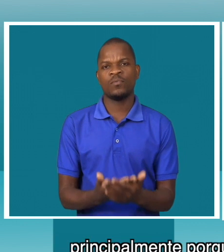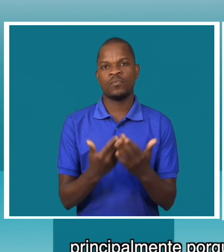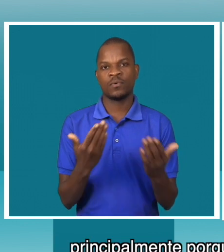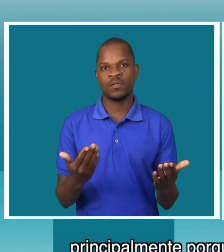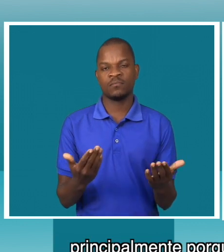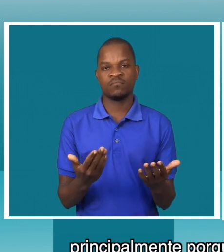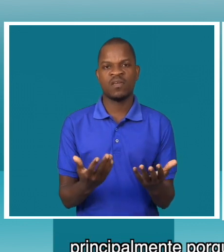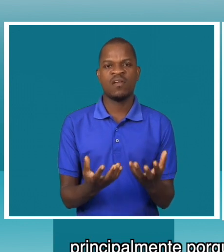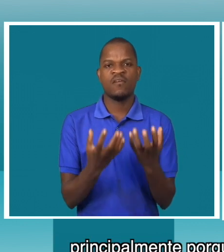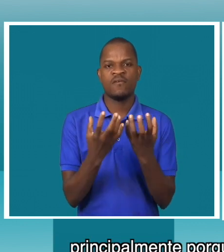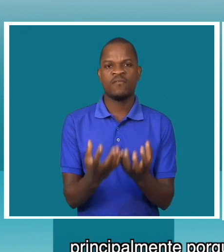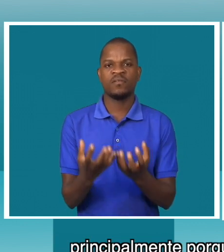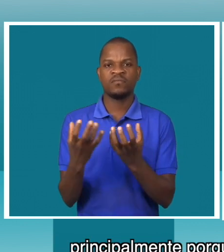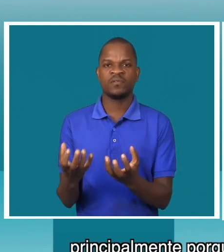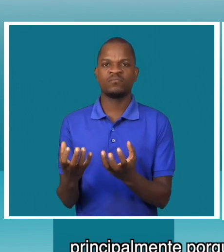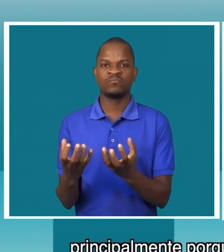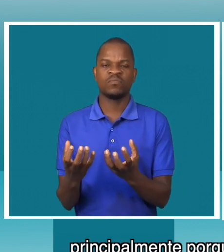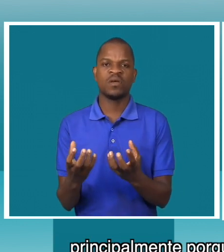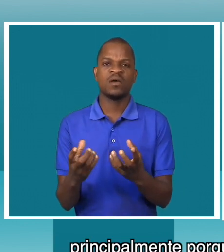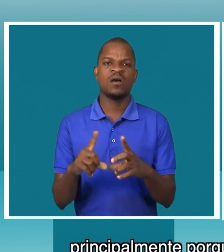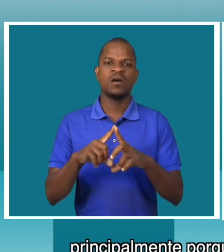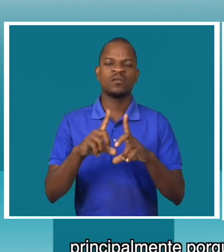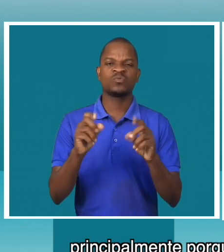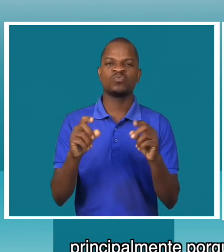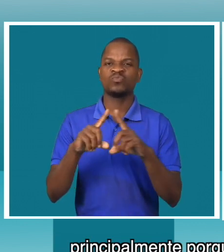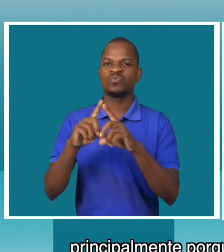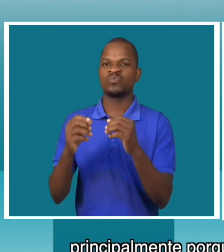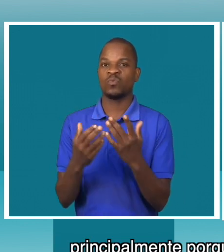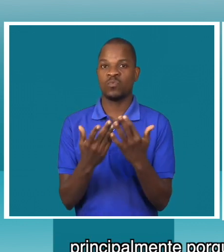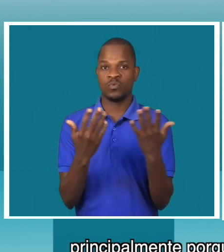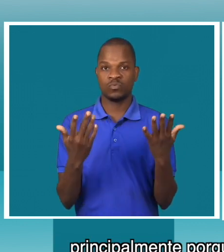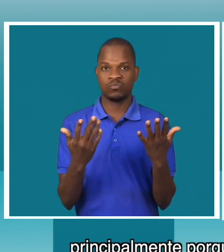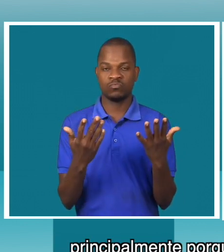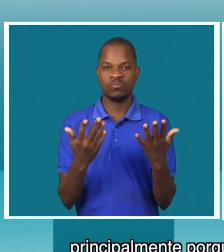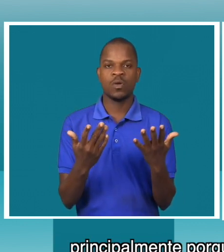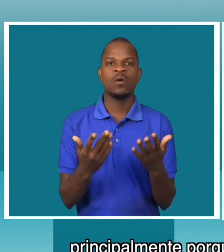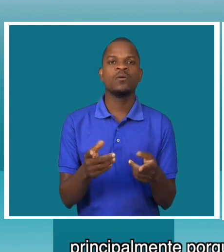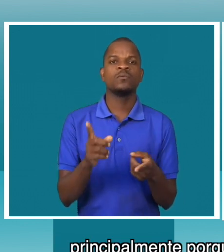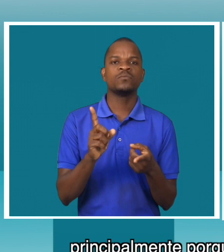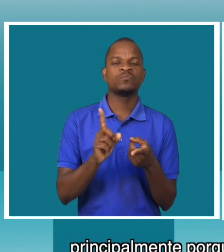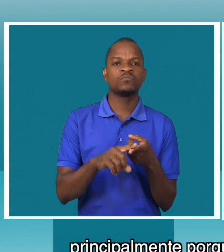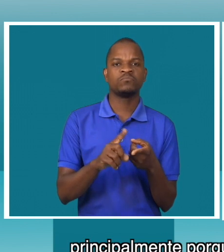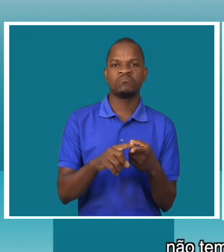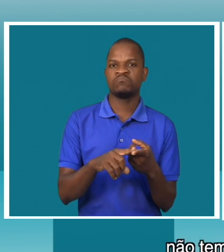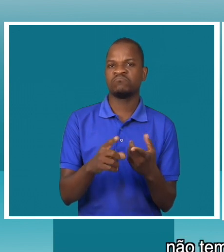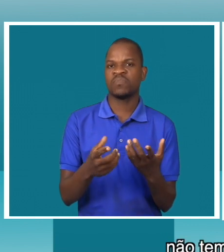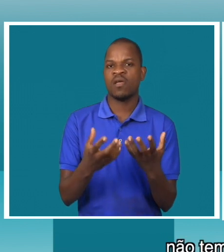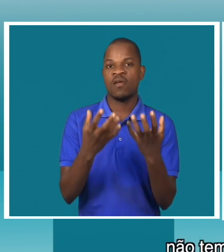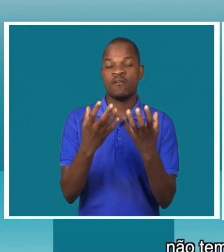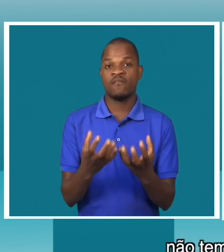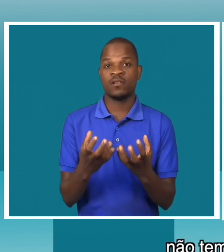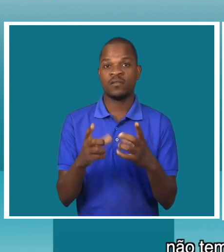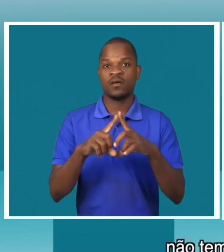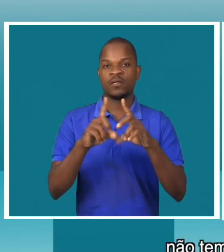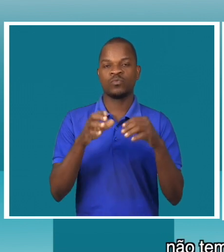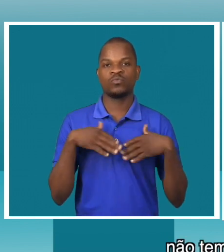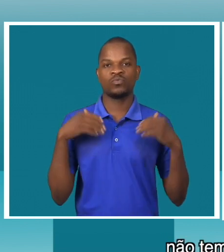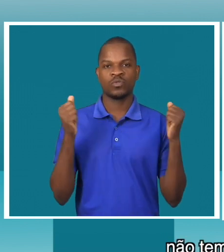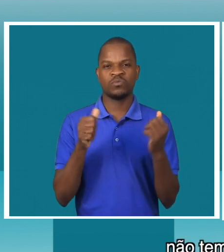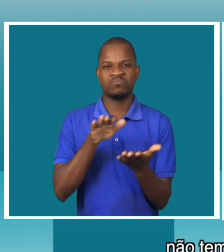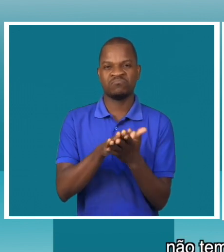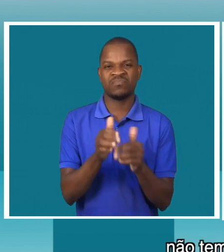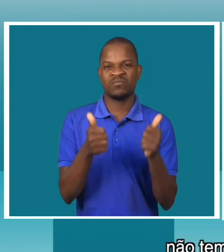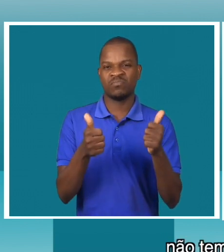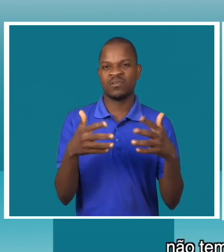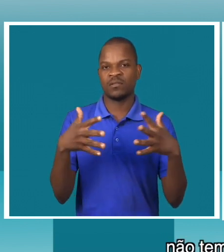porque não temos um conjunto de coisas ou não temos